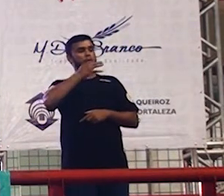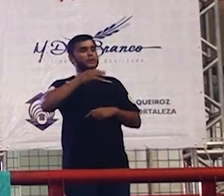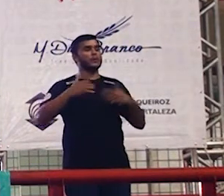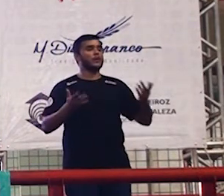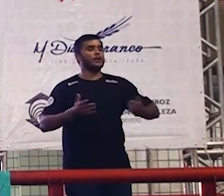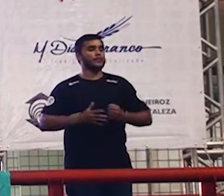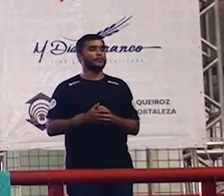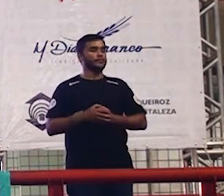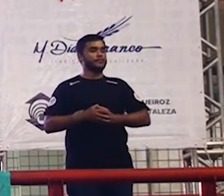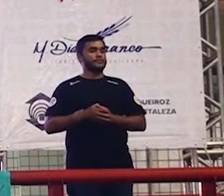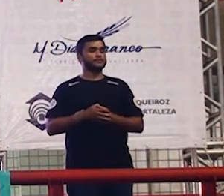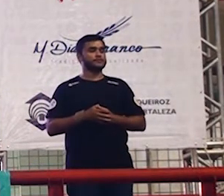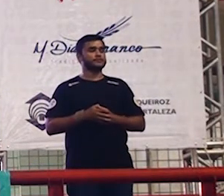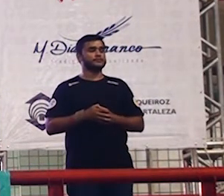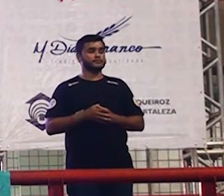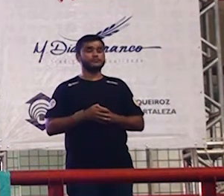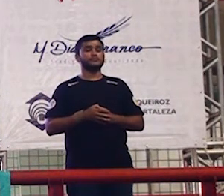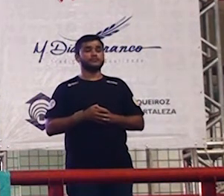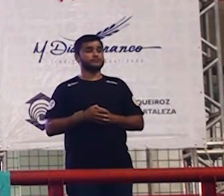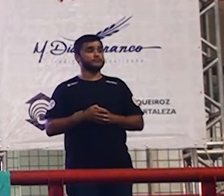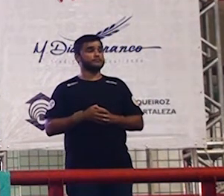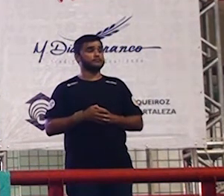Claros?